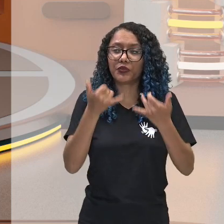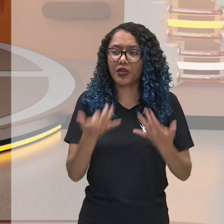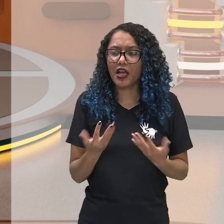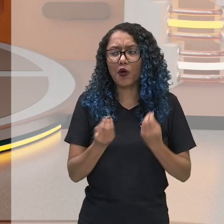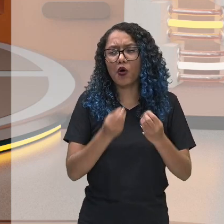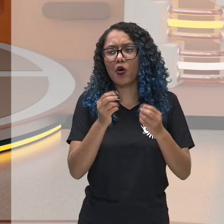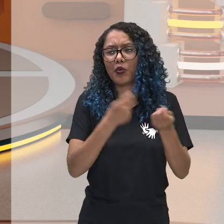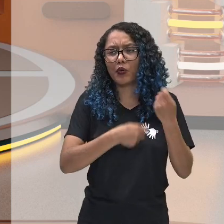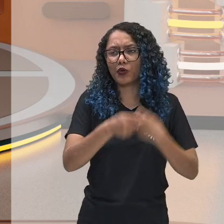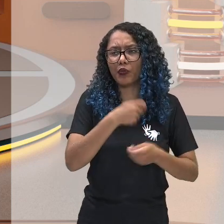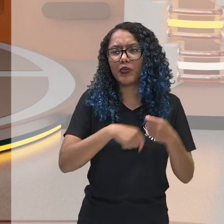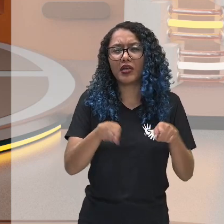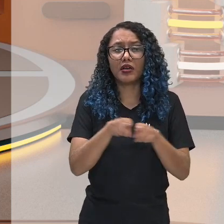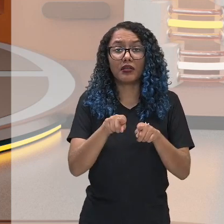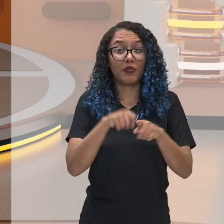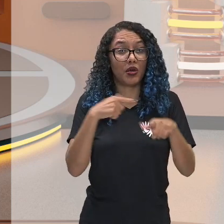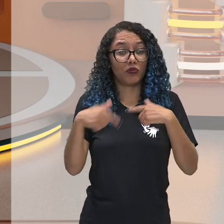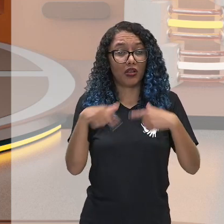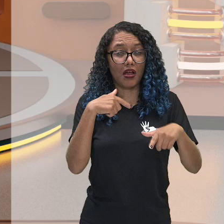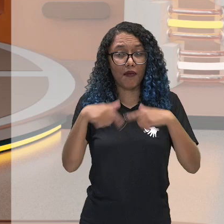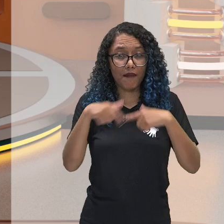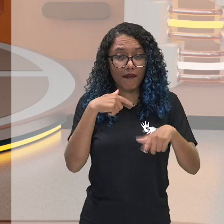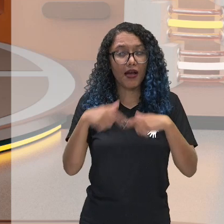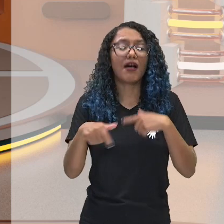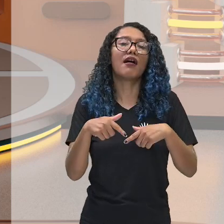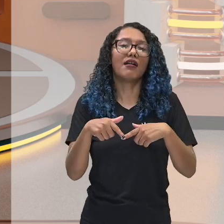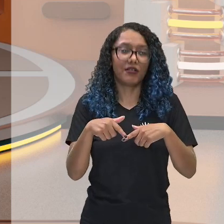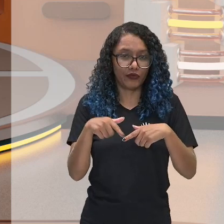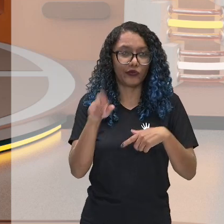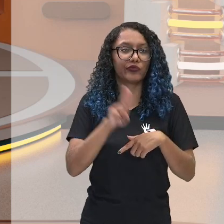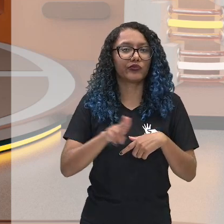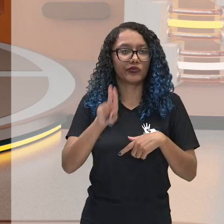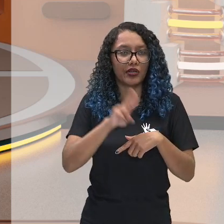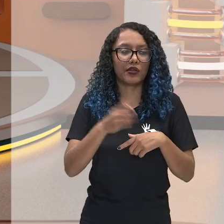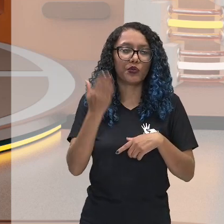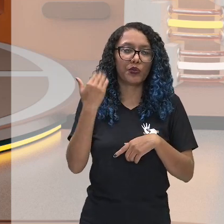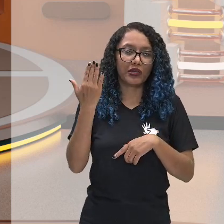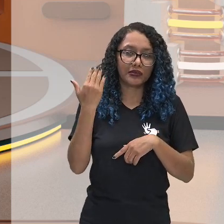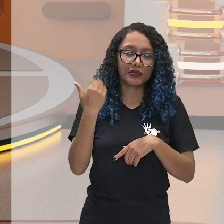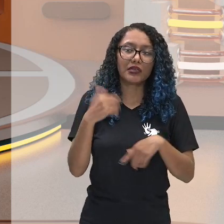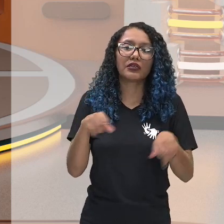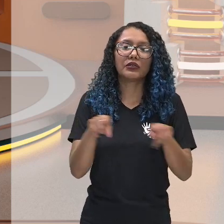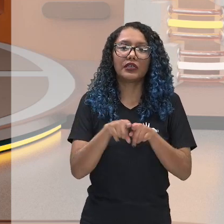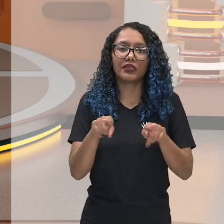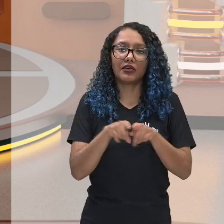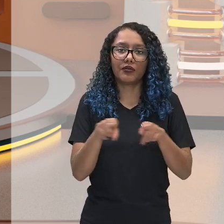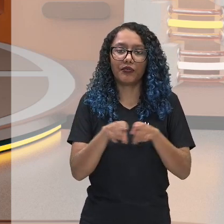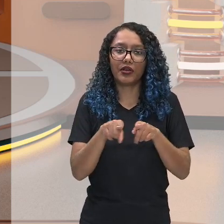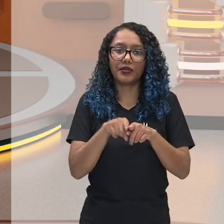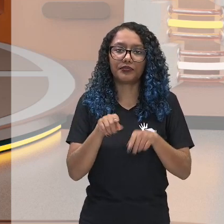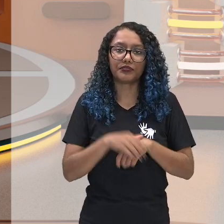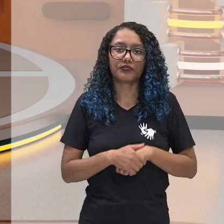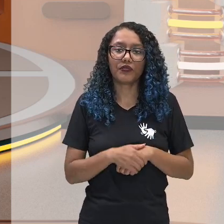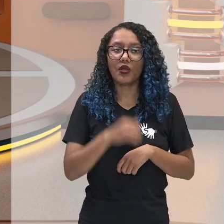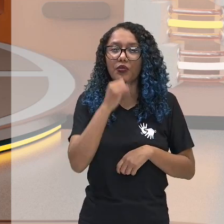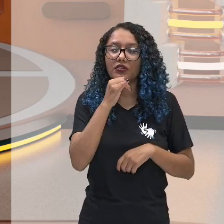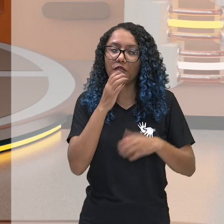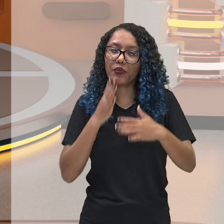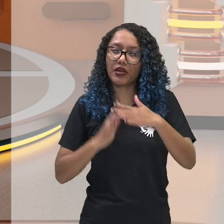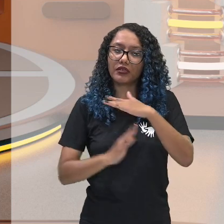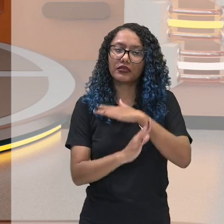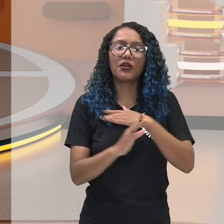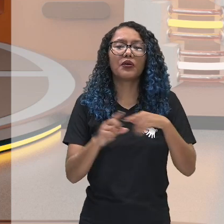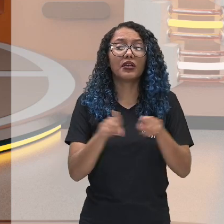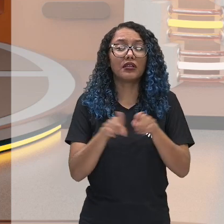economia, sobre a questão da mão de obra empregada ali naquele momento histórico e também questões como imigração e